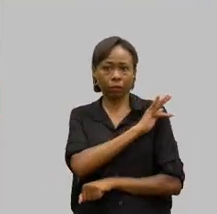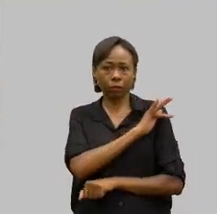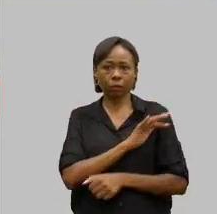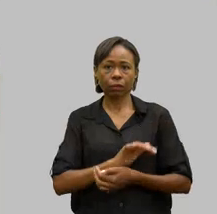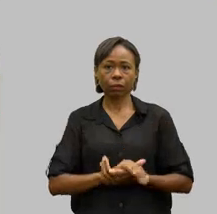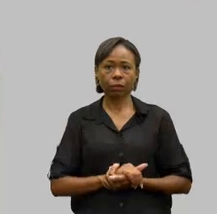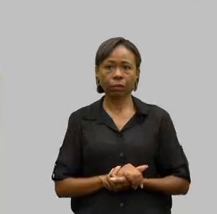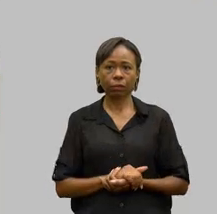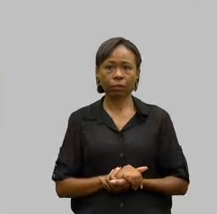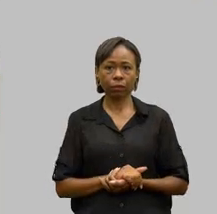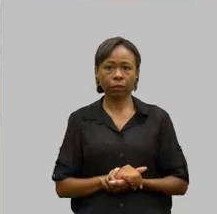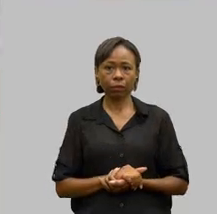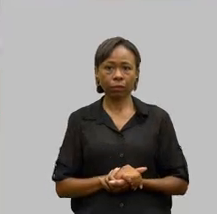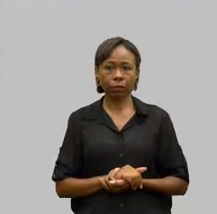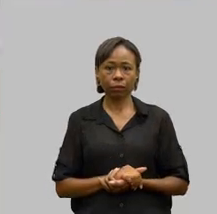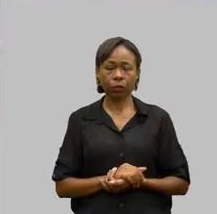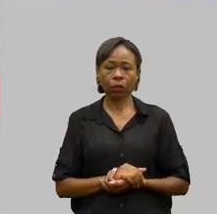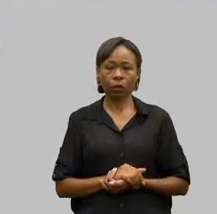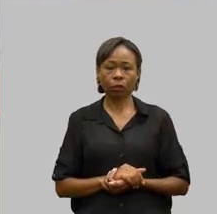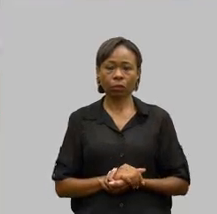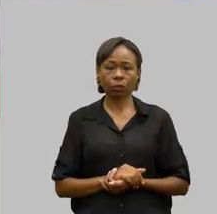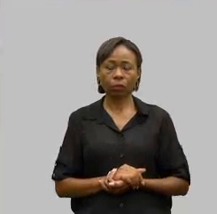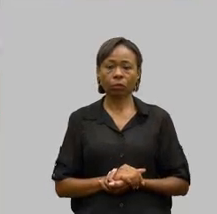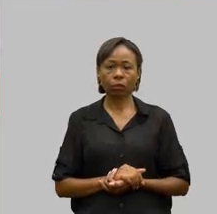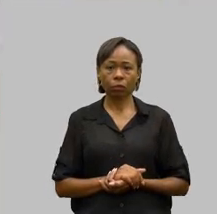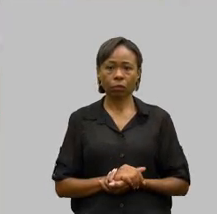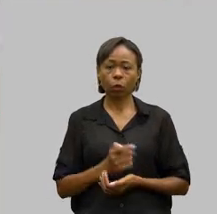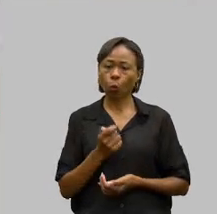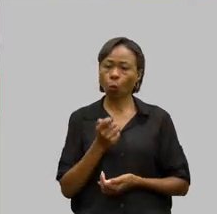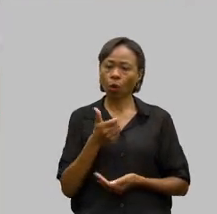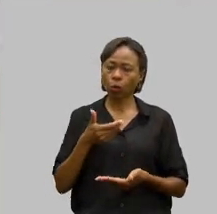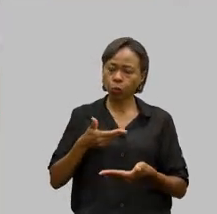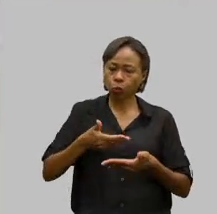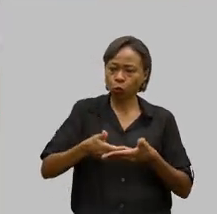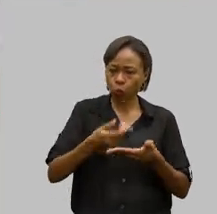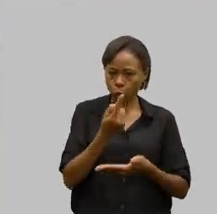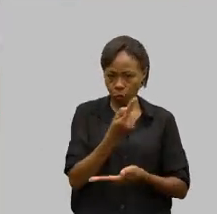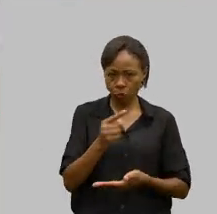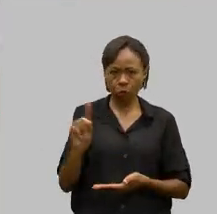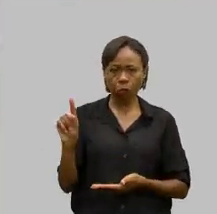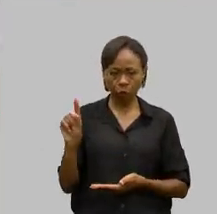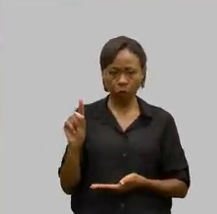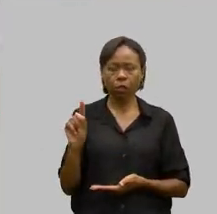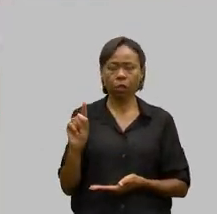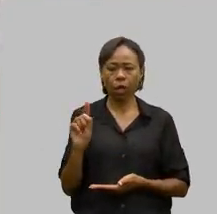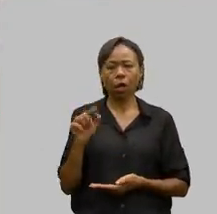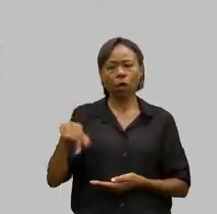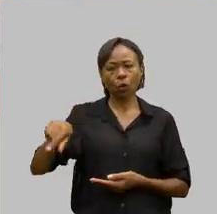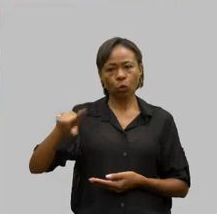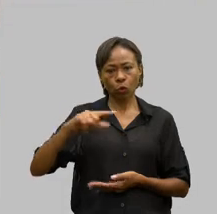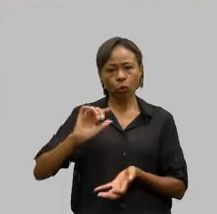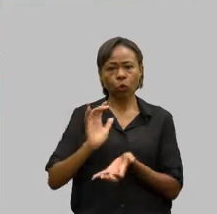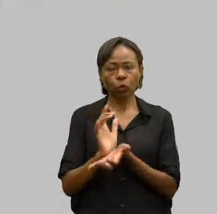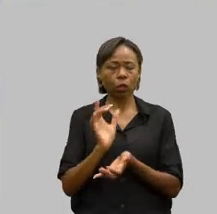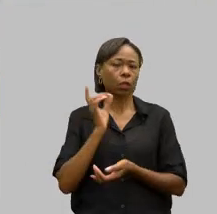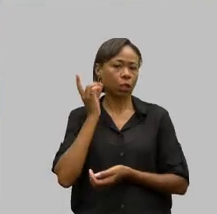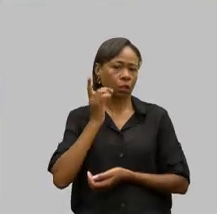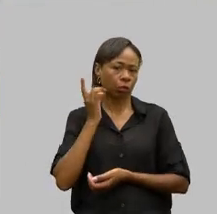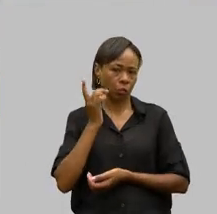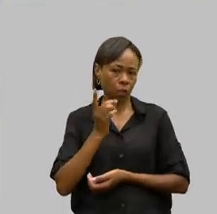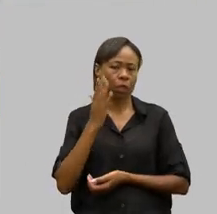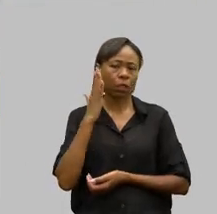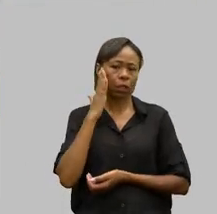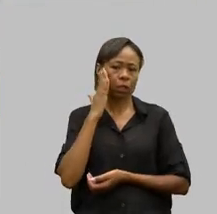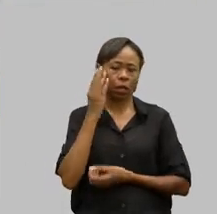Já é o penúltimo dia da Assembleia Fiscaliza, então os colegas deputados já sabem a dinâmica. Da mesma forma, o